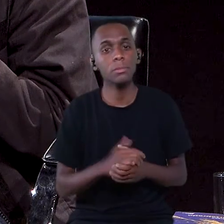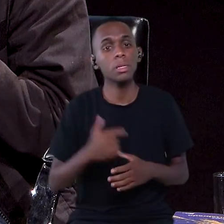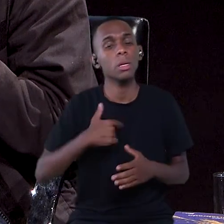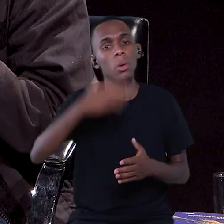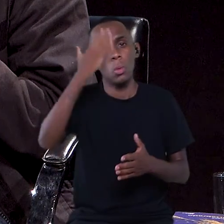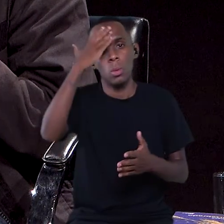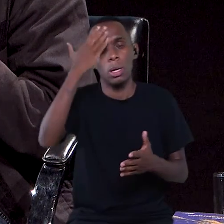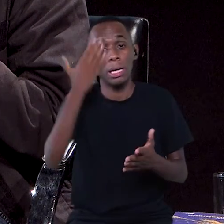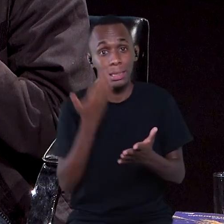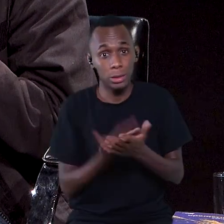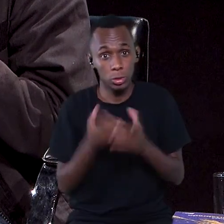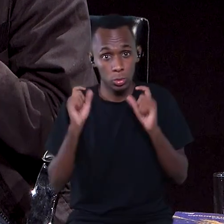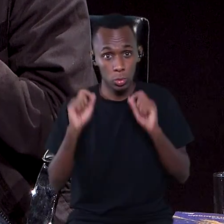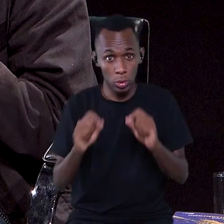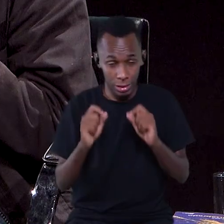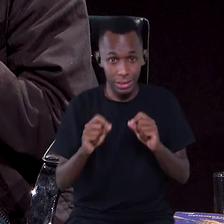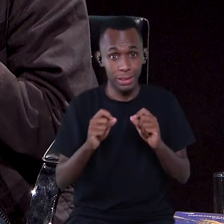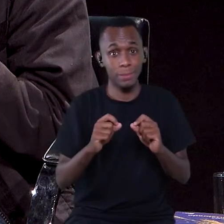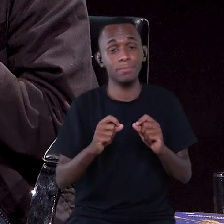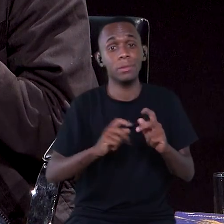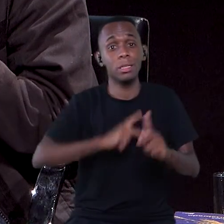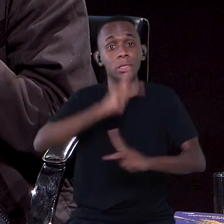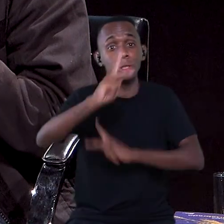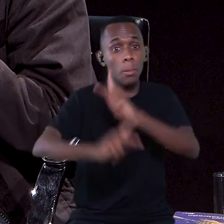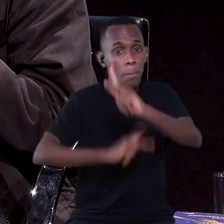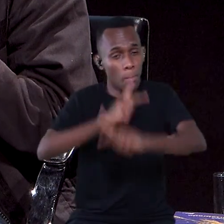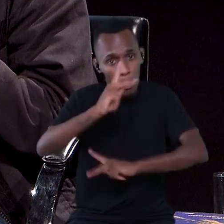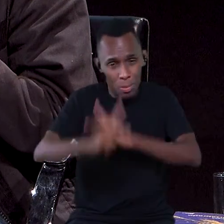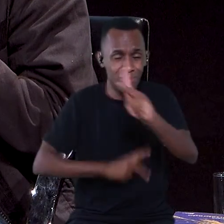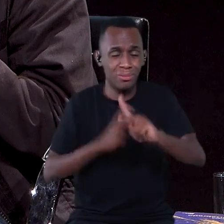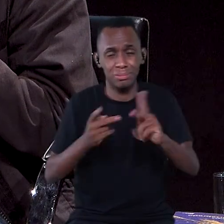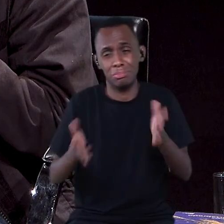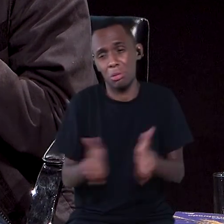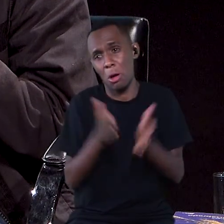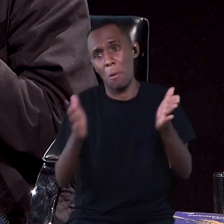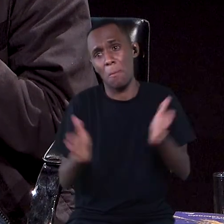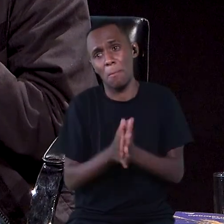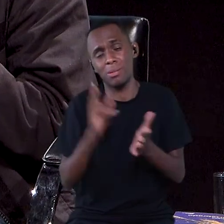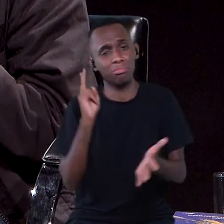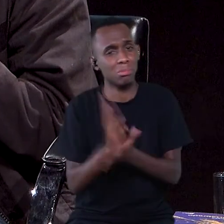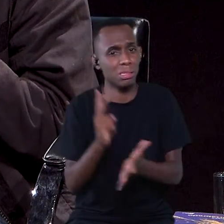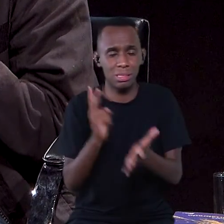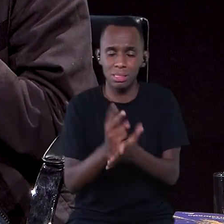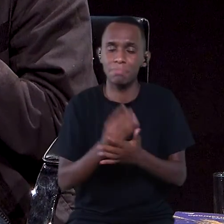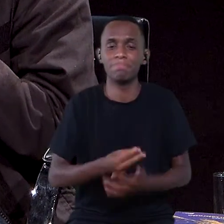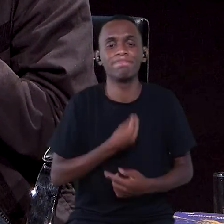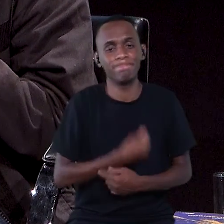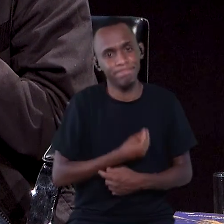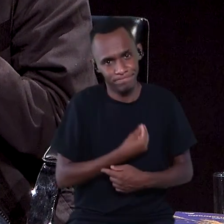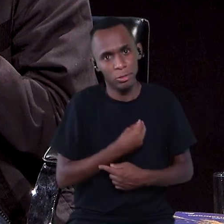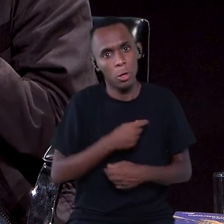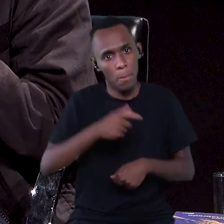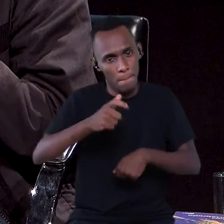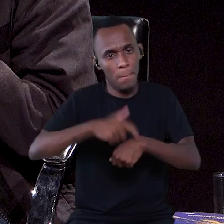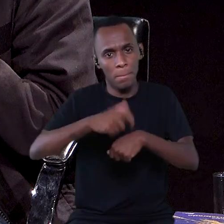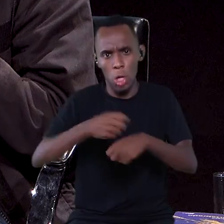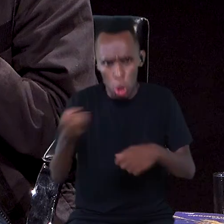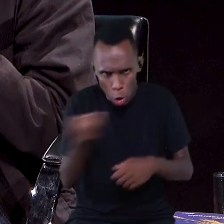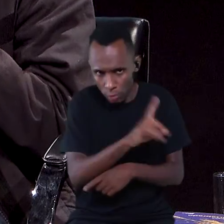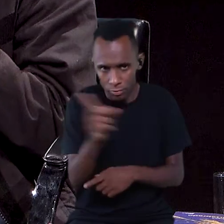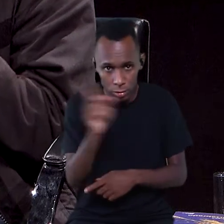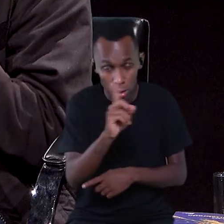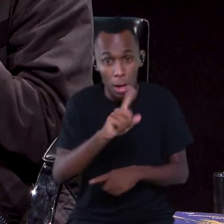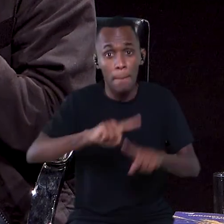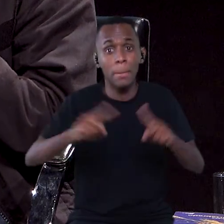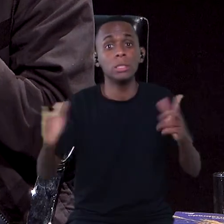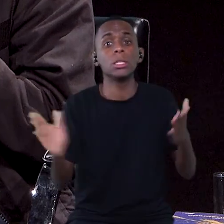que populações, essas que estão sempre em condição subalterna no Brasil, sempre viveram esse momento, então não é novidade, mas